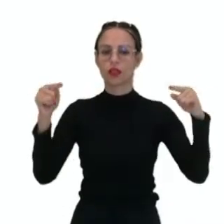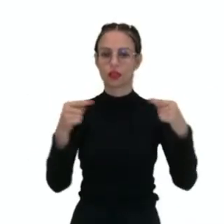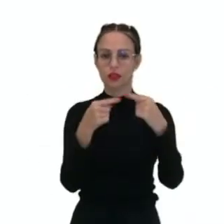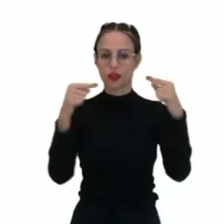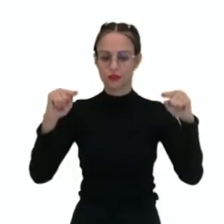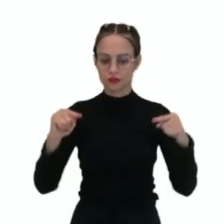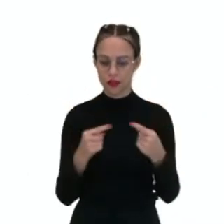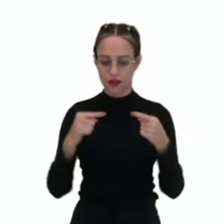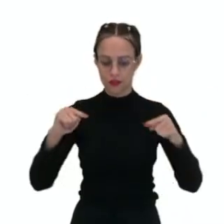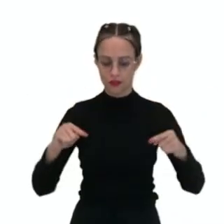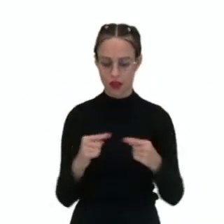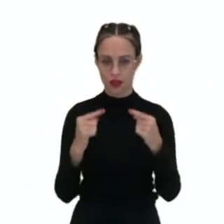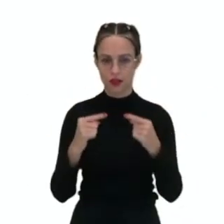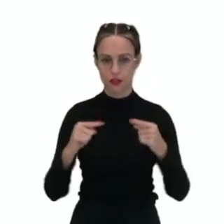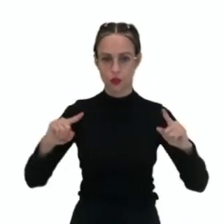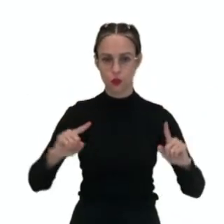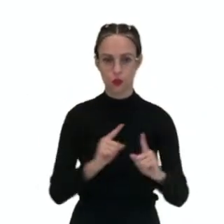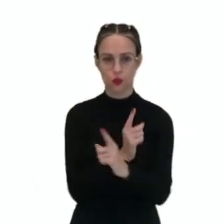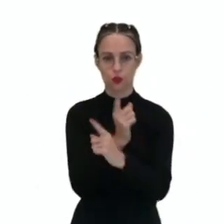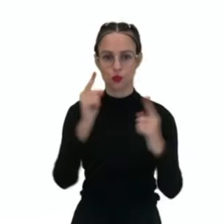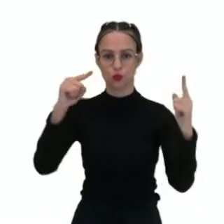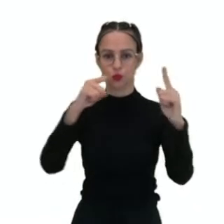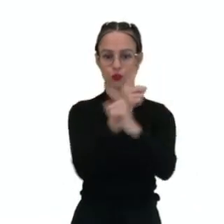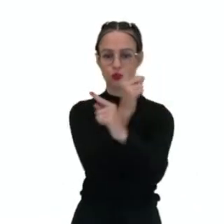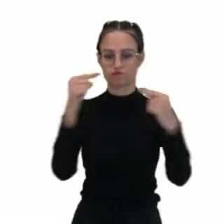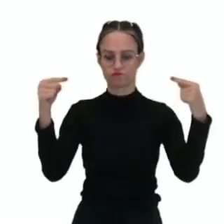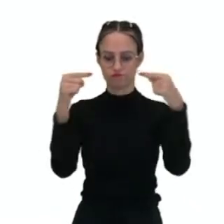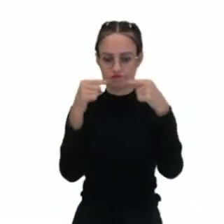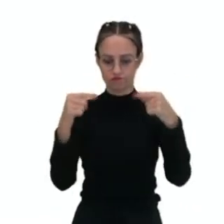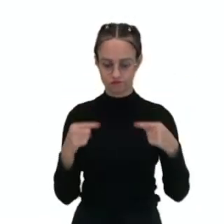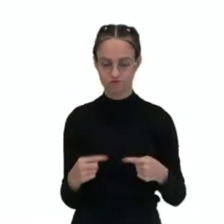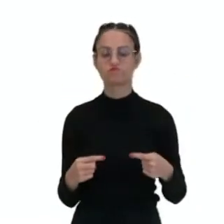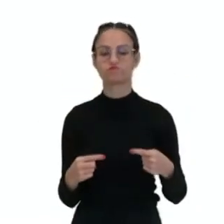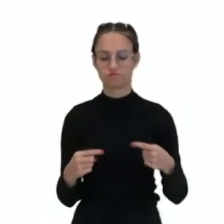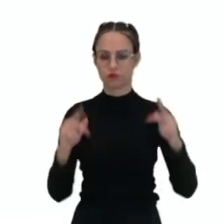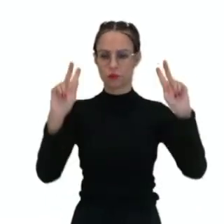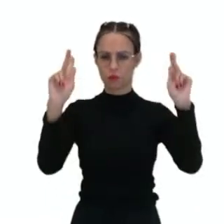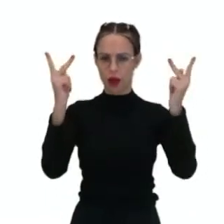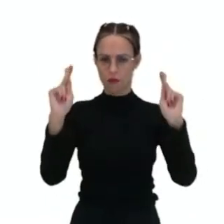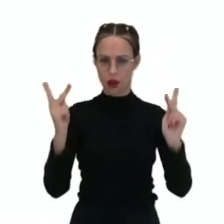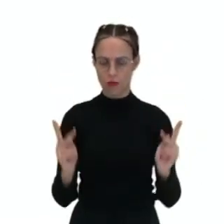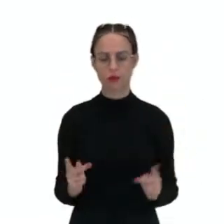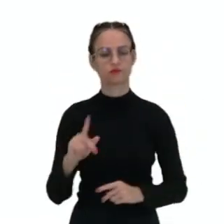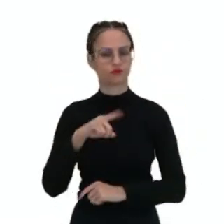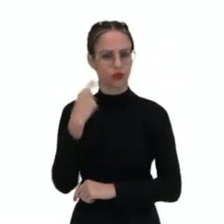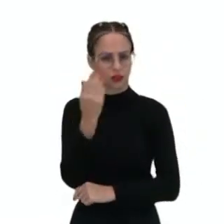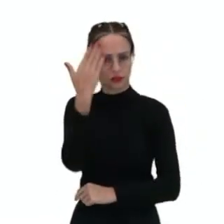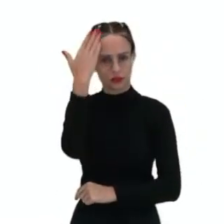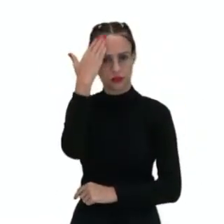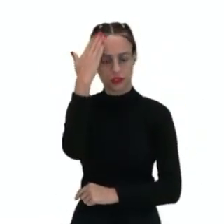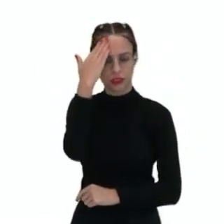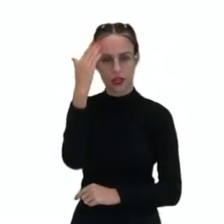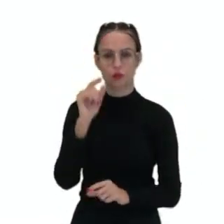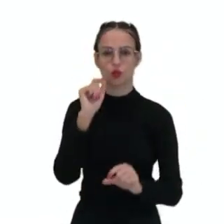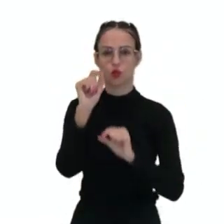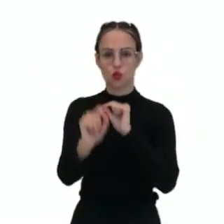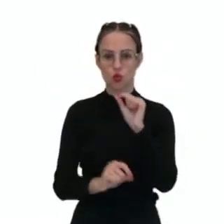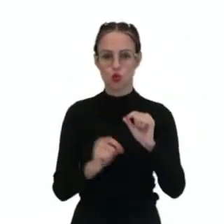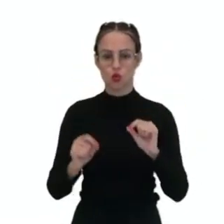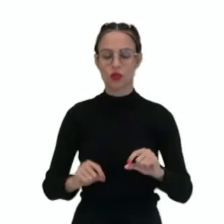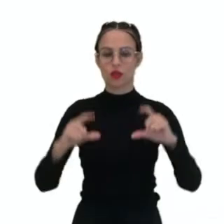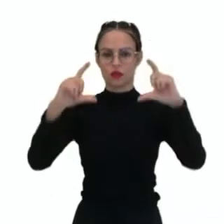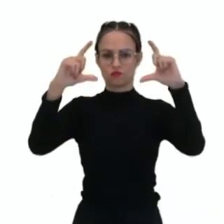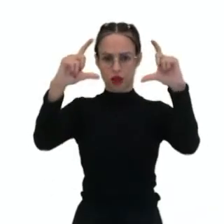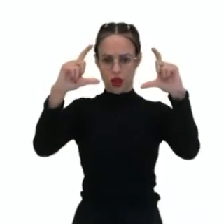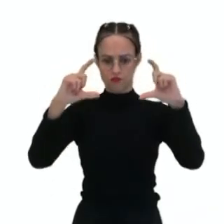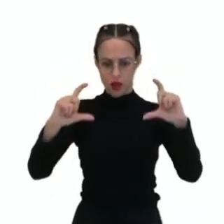da cadeia e se ligam por pontes de hidrogênio, sabendo que um trecho de uma